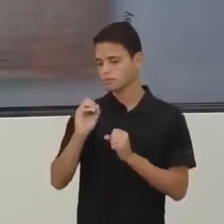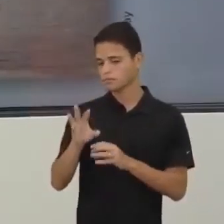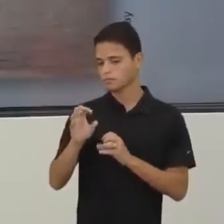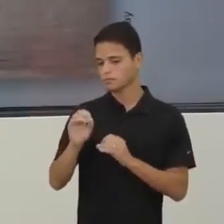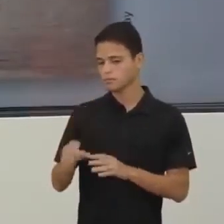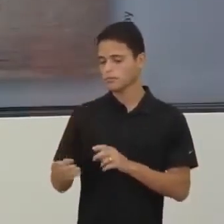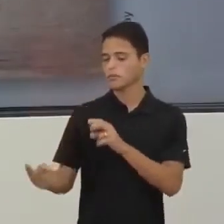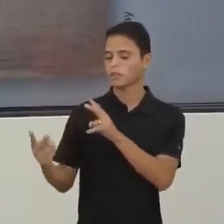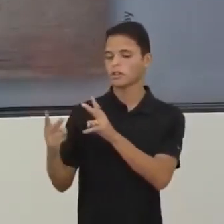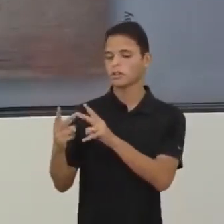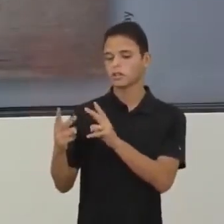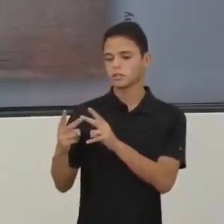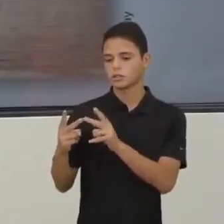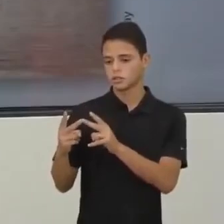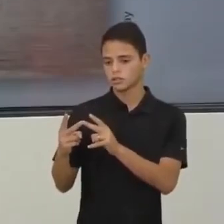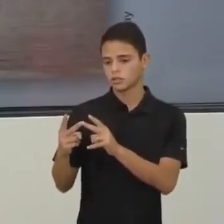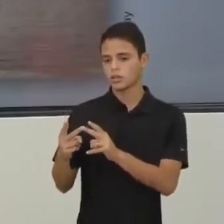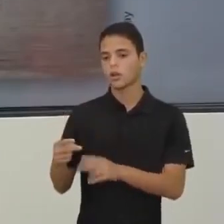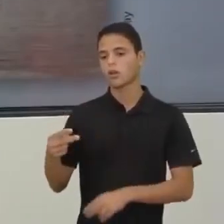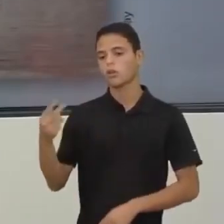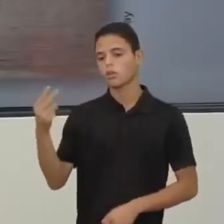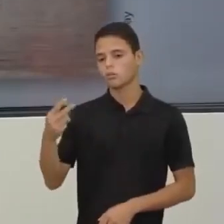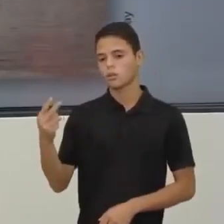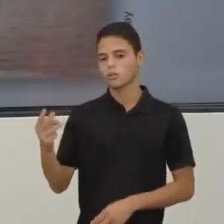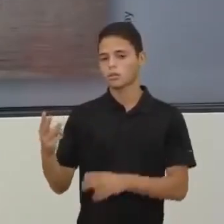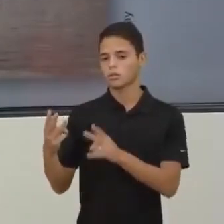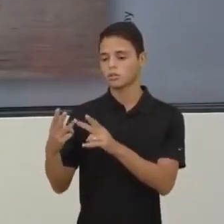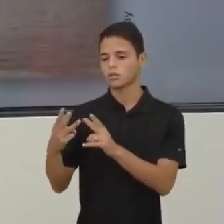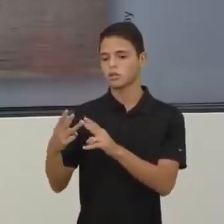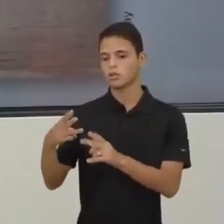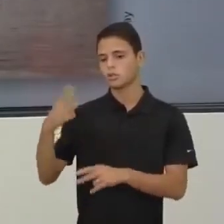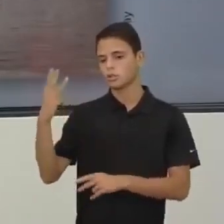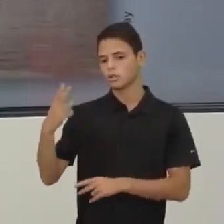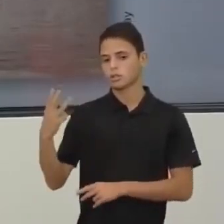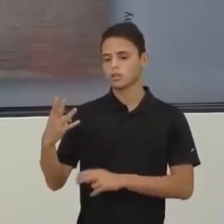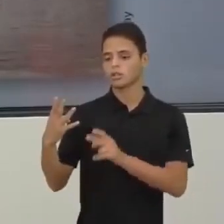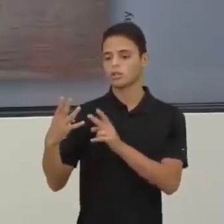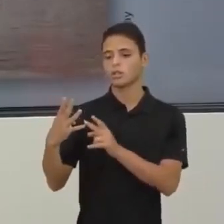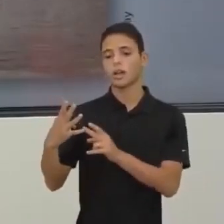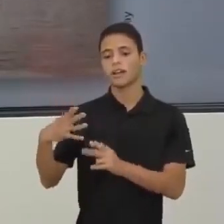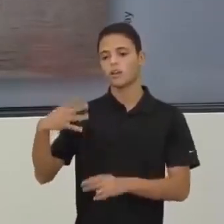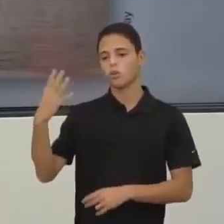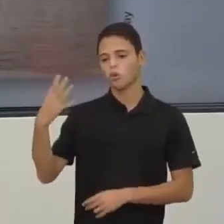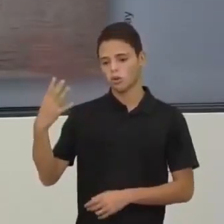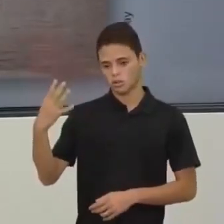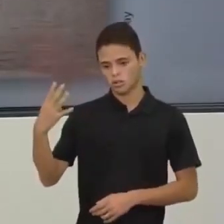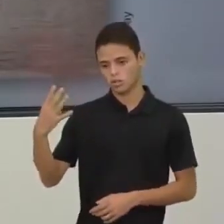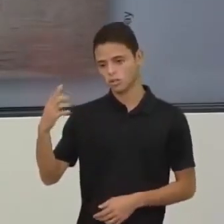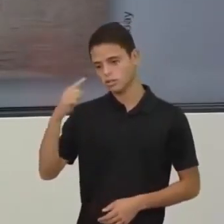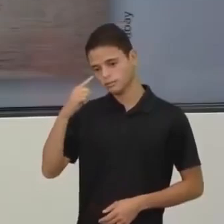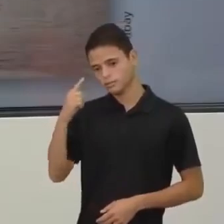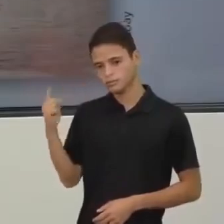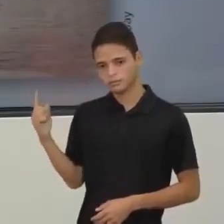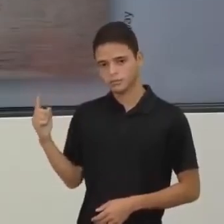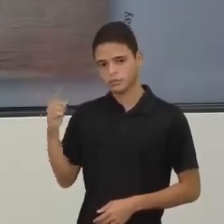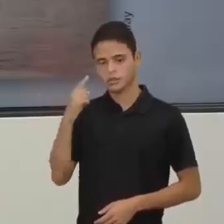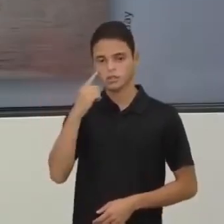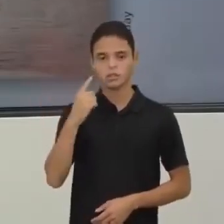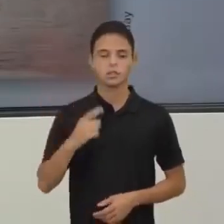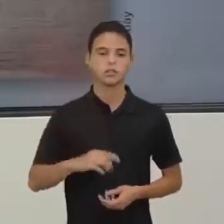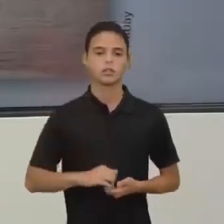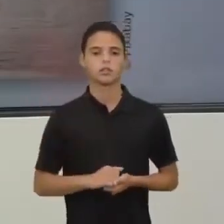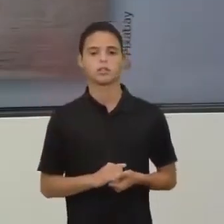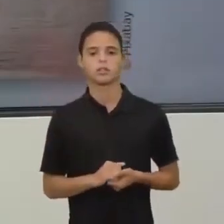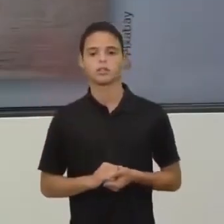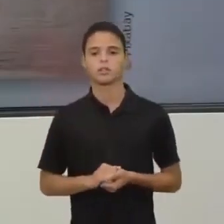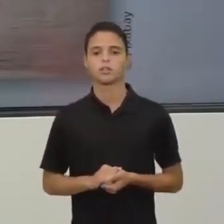dedo 2. O dedo anelar é o dedo 3 e o mindinho é o dedo 4. Aqui é indicador médio, anelar e o mindinho mesmo